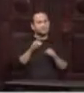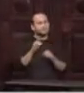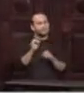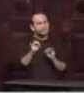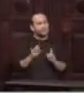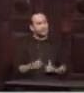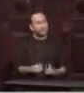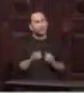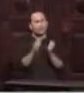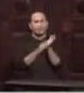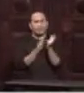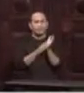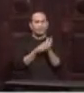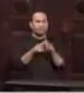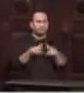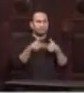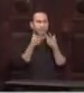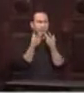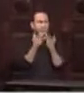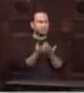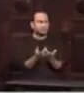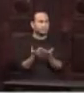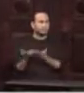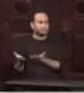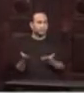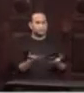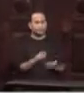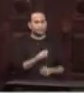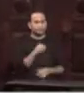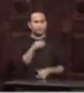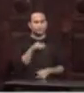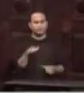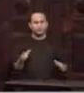seu pronunciamento. E o que me traz aqui essa tribuna,